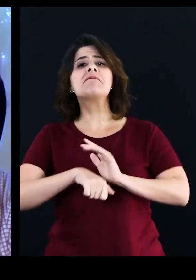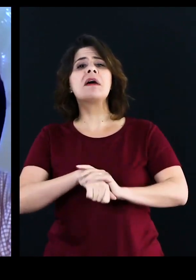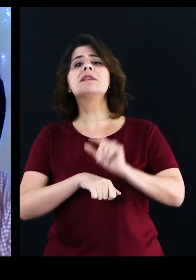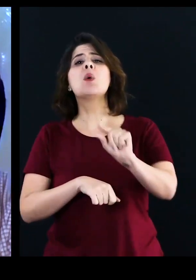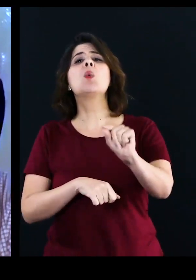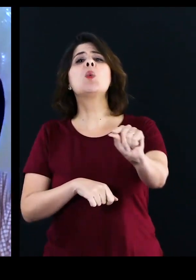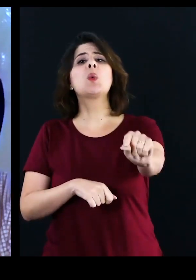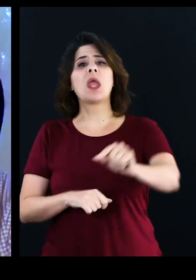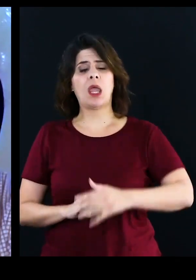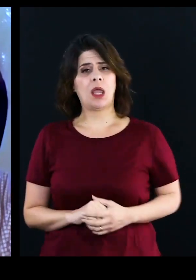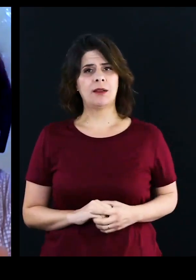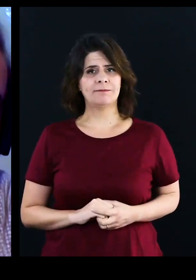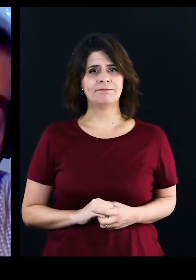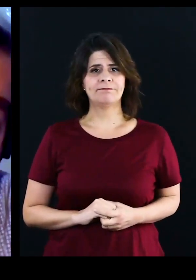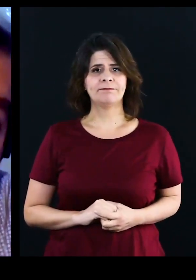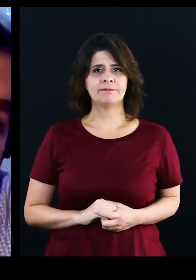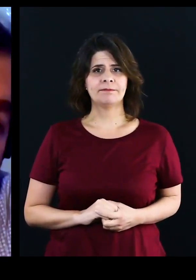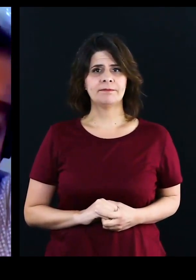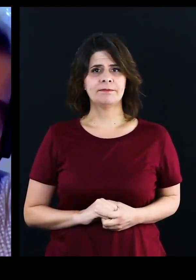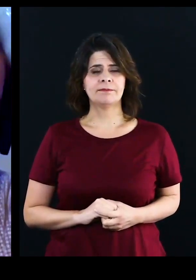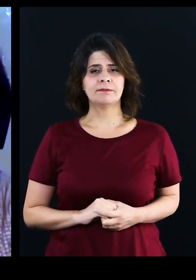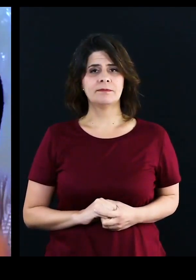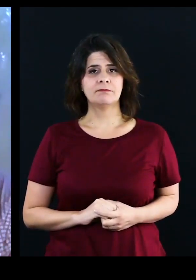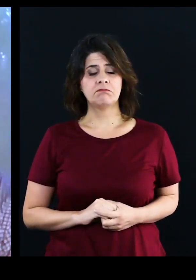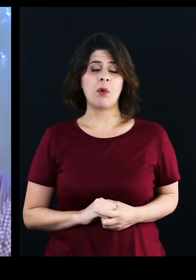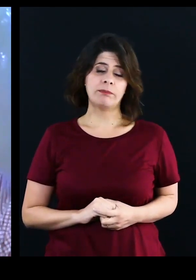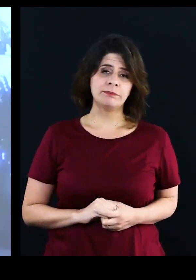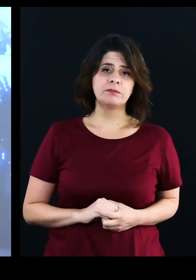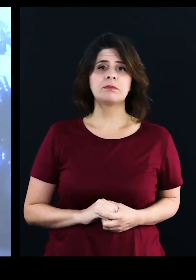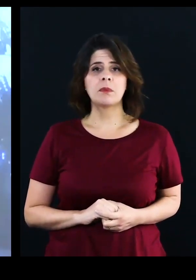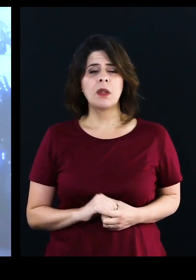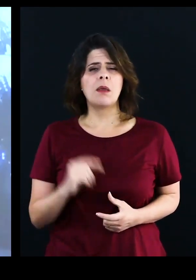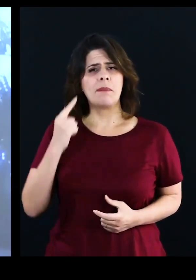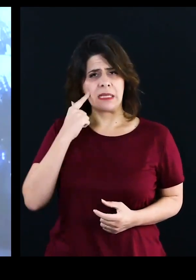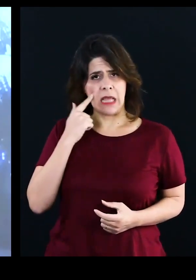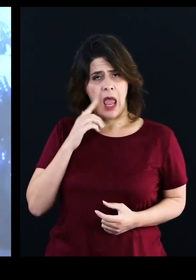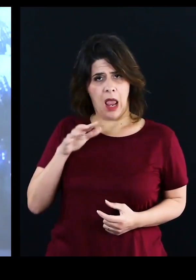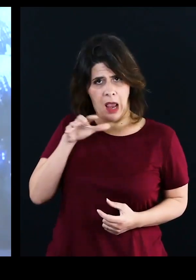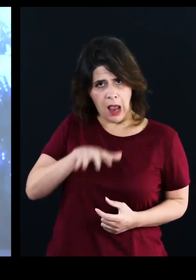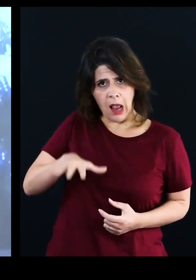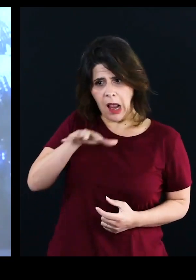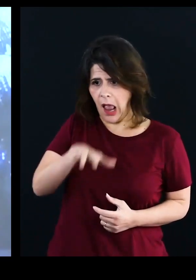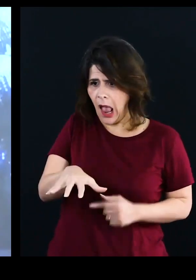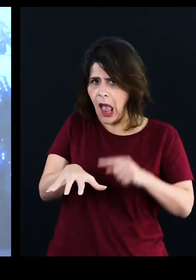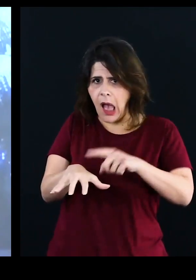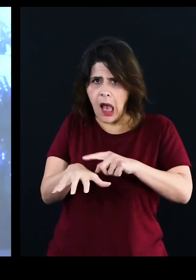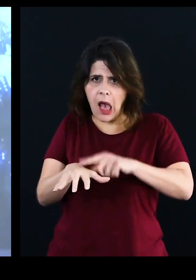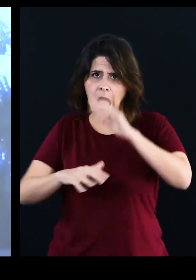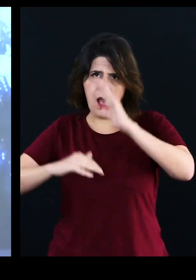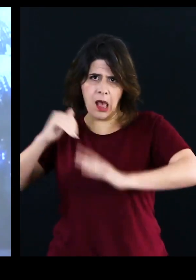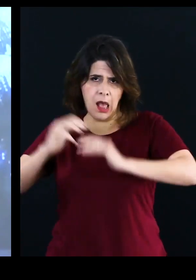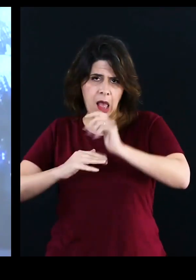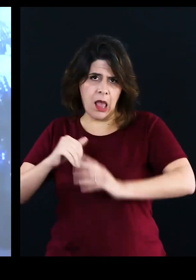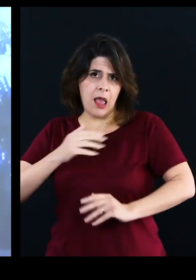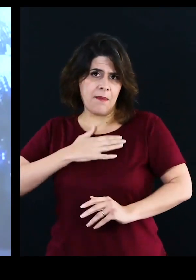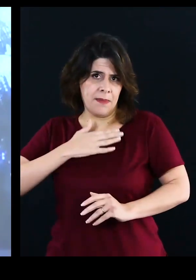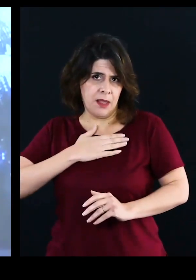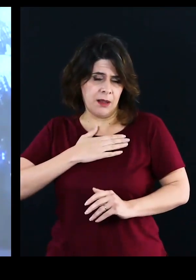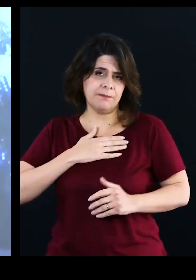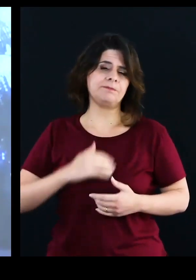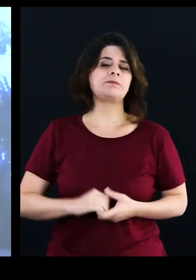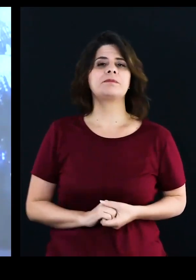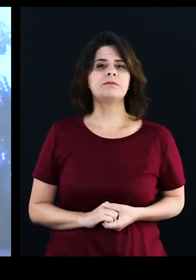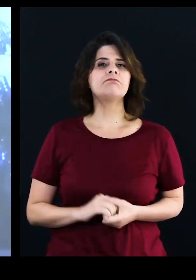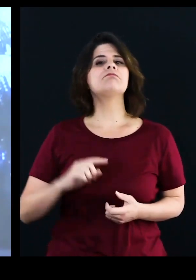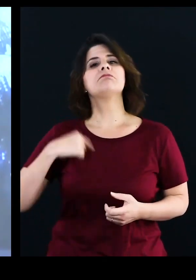Não, então, eu acho que na dimensão de atuação, né, onde eu, na minha área, por exemplo, nós estamos muito